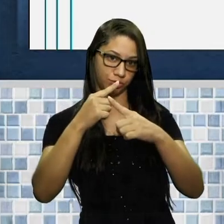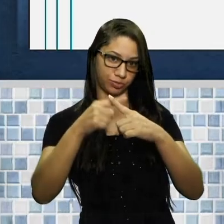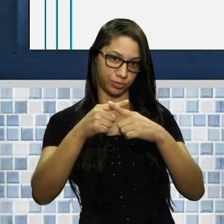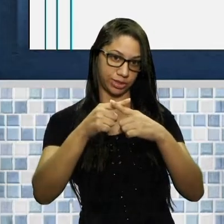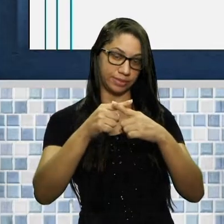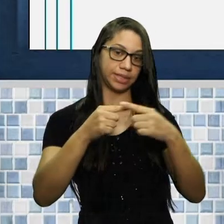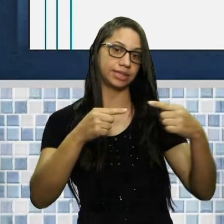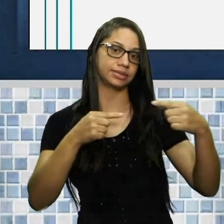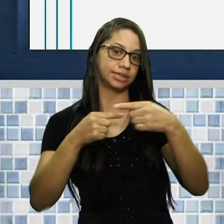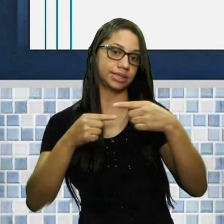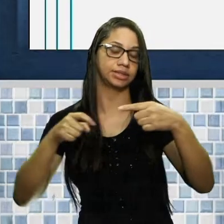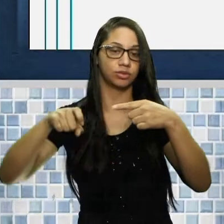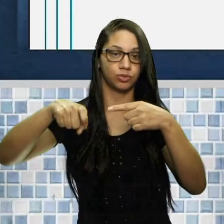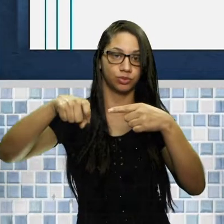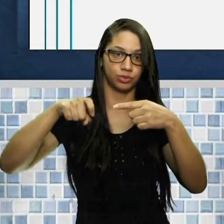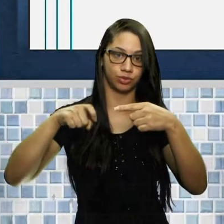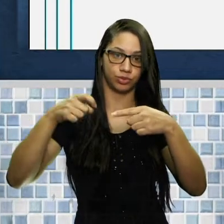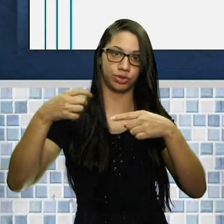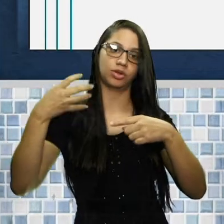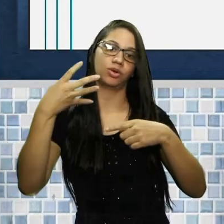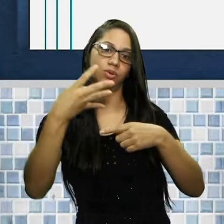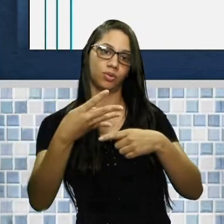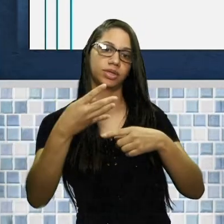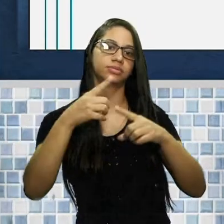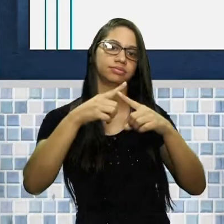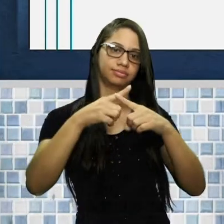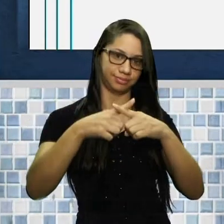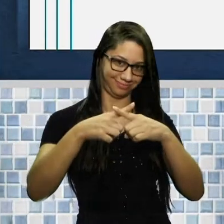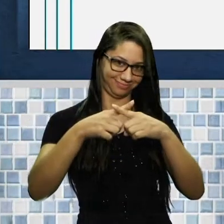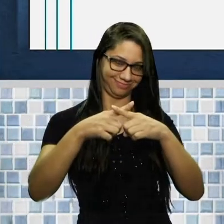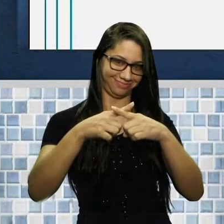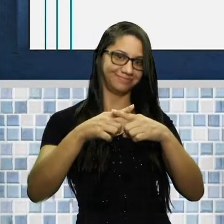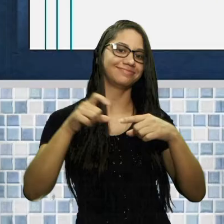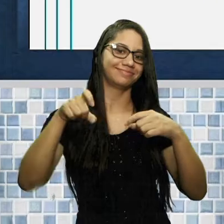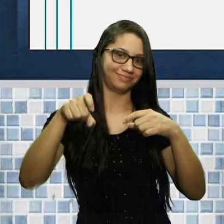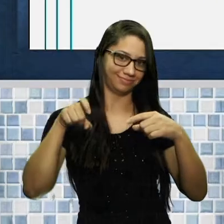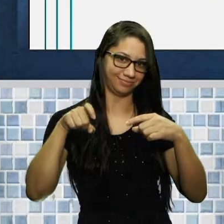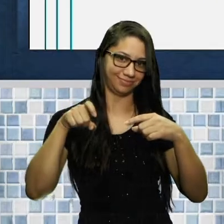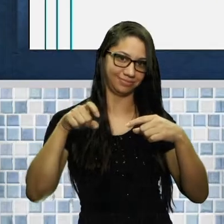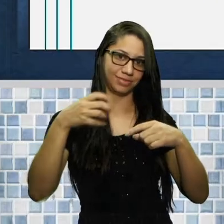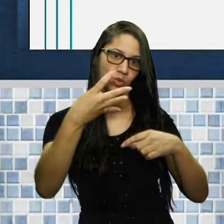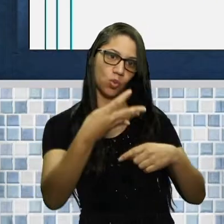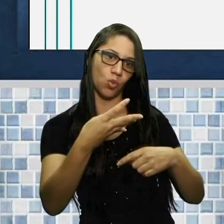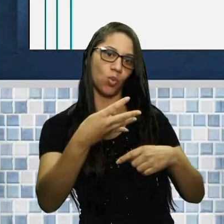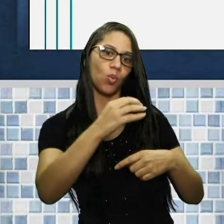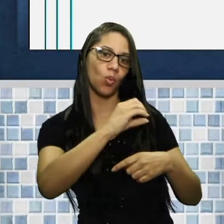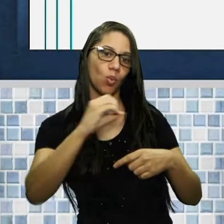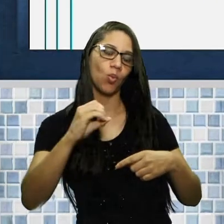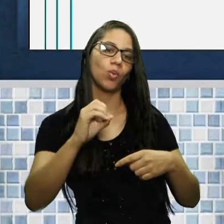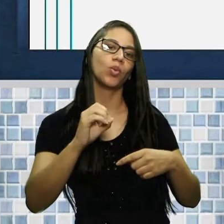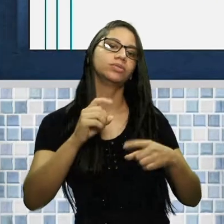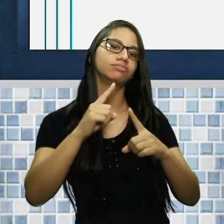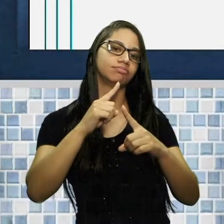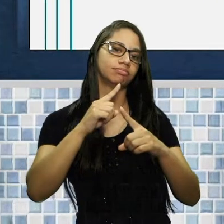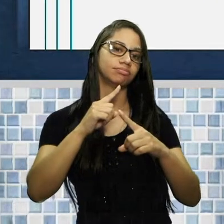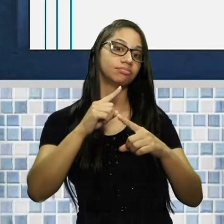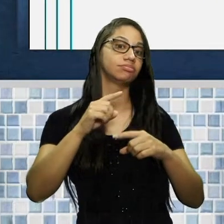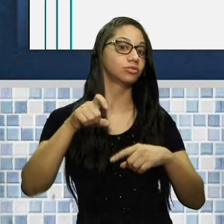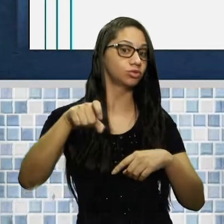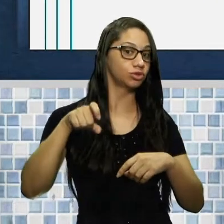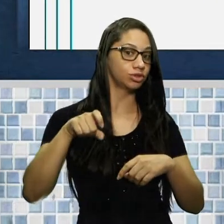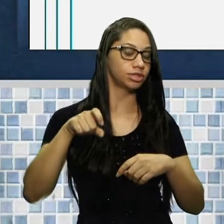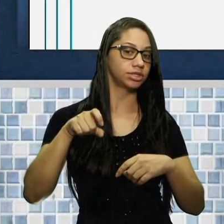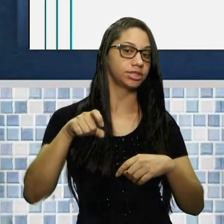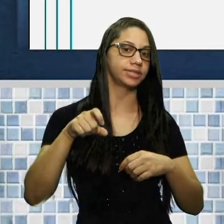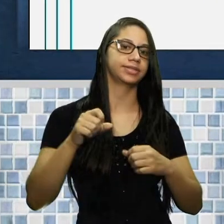do X. Então, vou multiplicar 40 vezes X, que são os extremos, que vai dar 400X. E depois, em seguida, vou